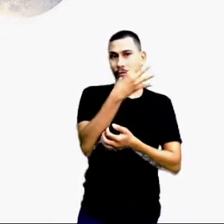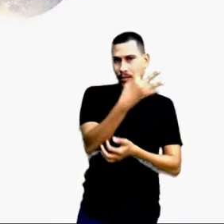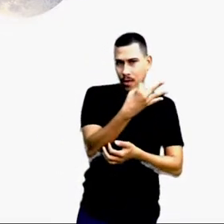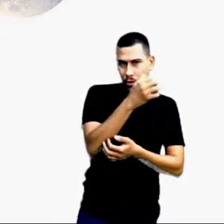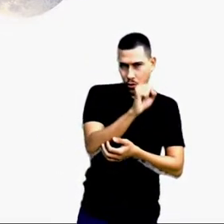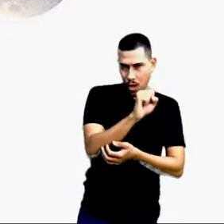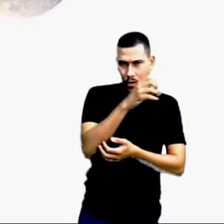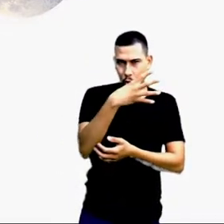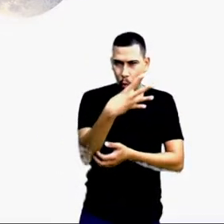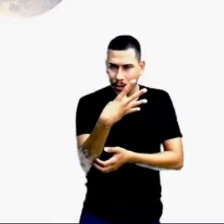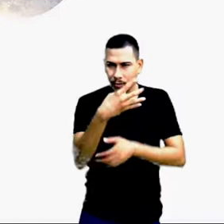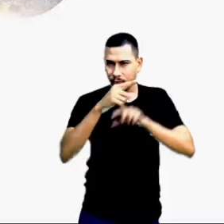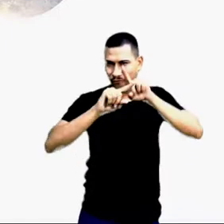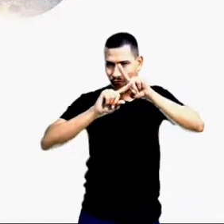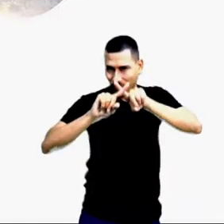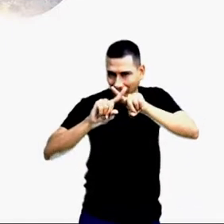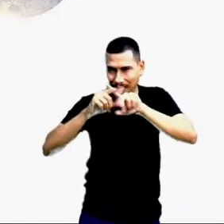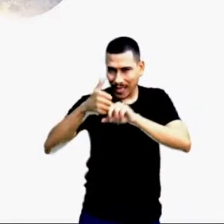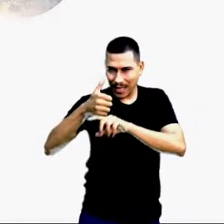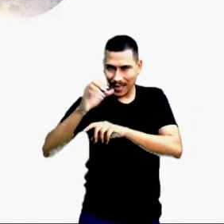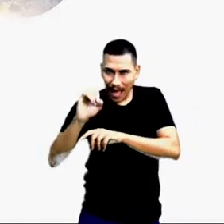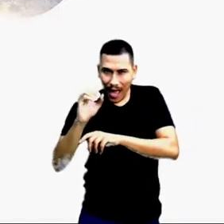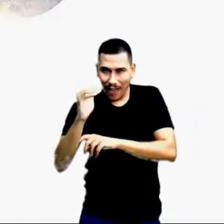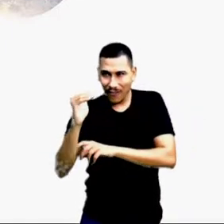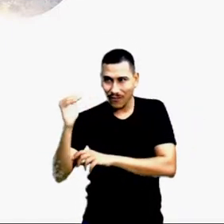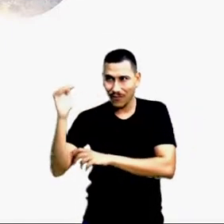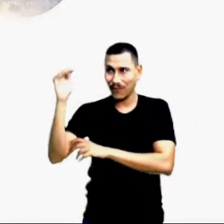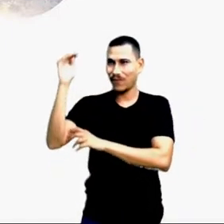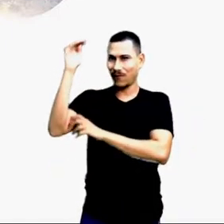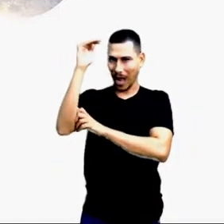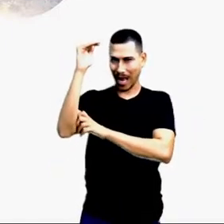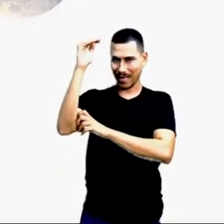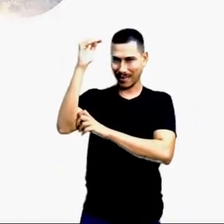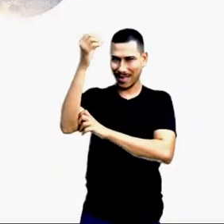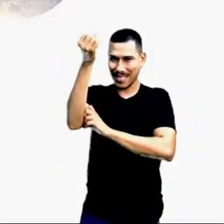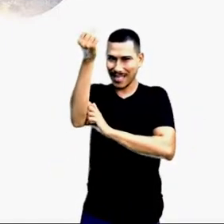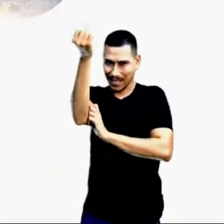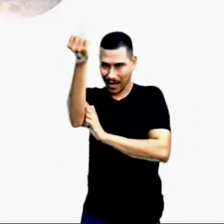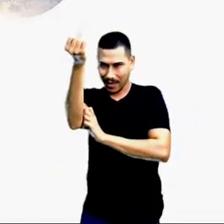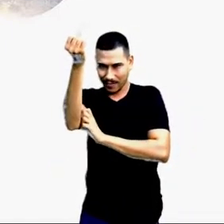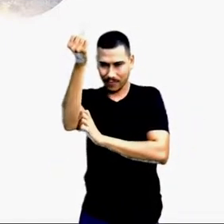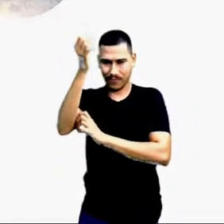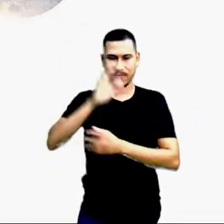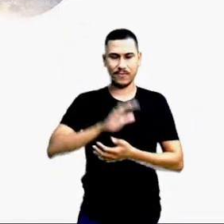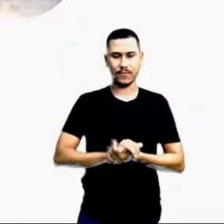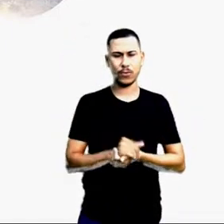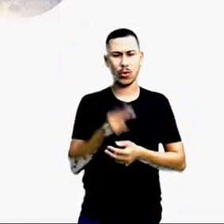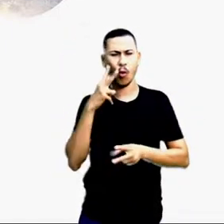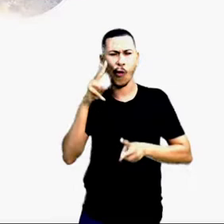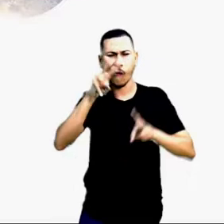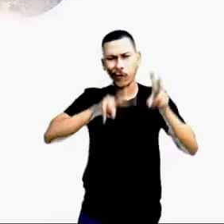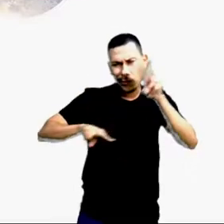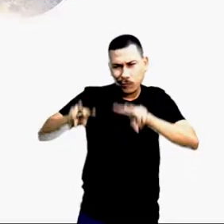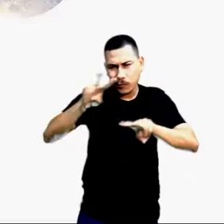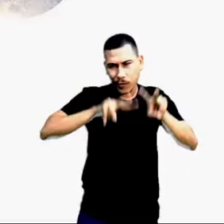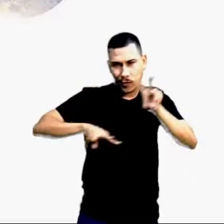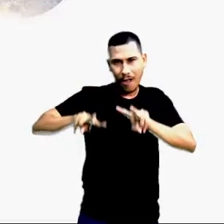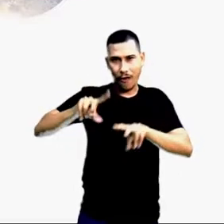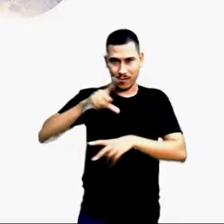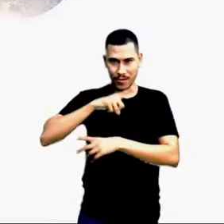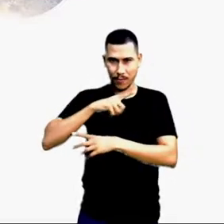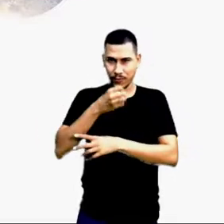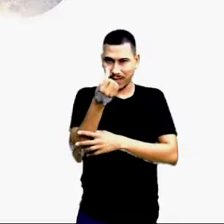384 vezes 10 elevado à sexta potência. Observe que temos